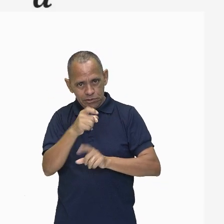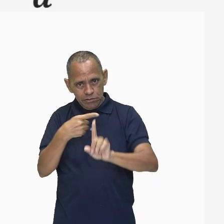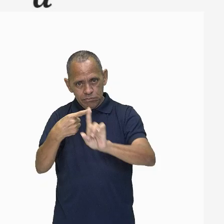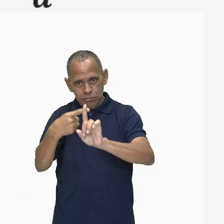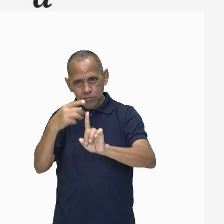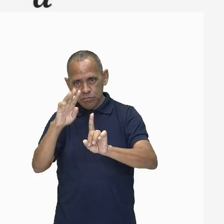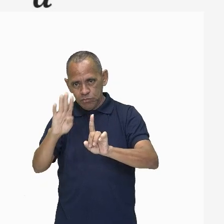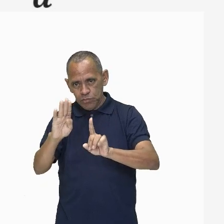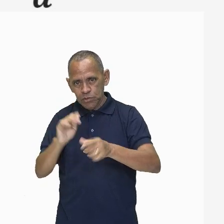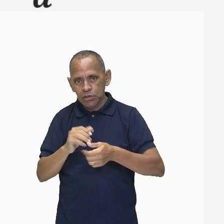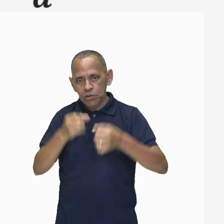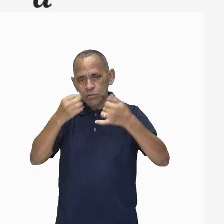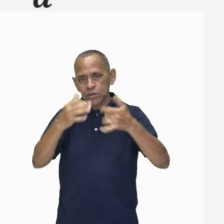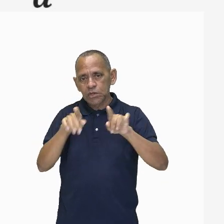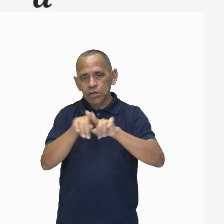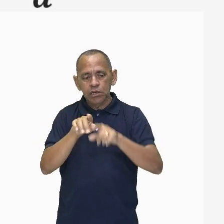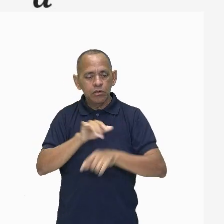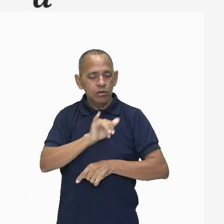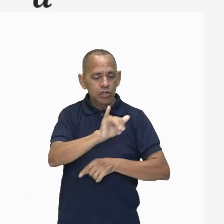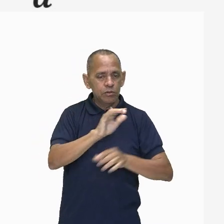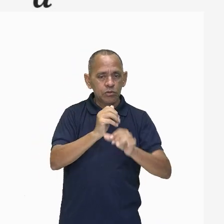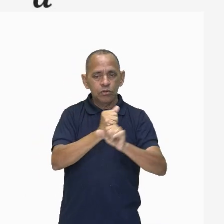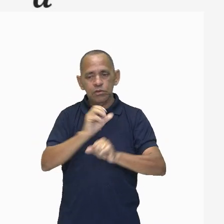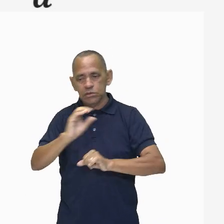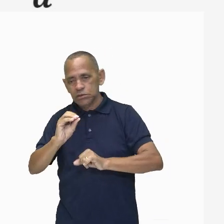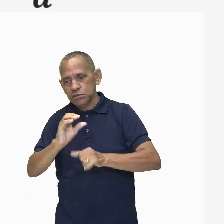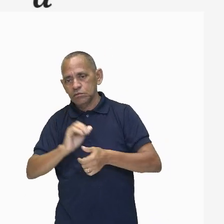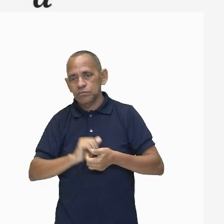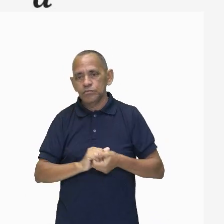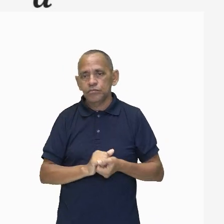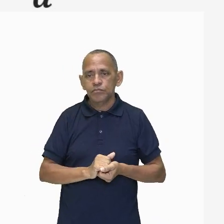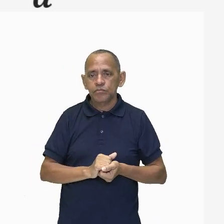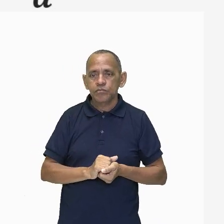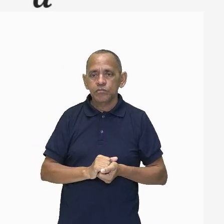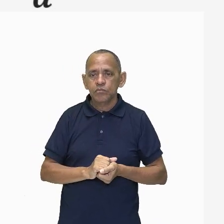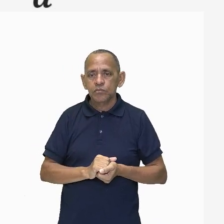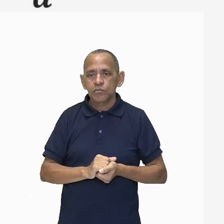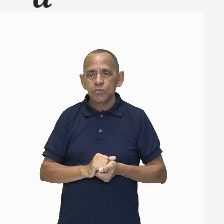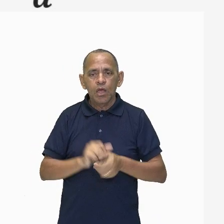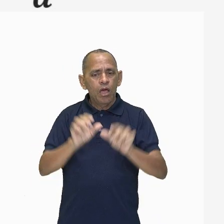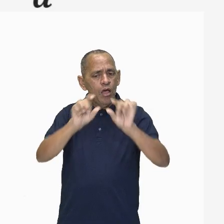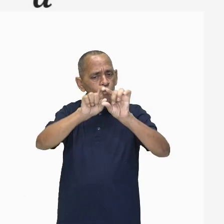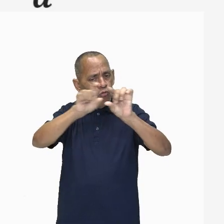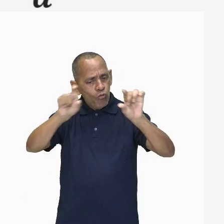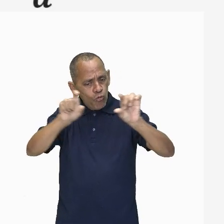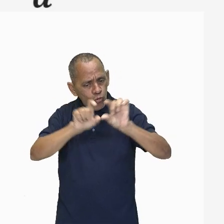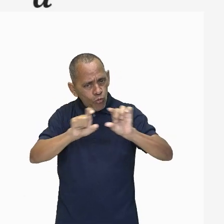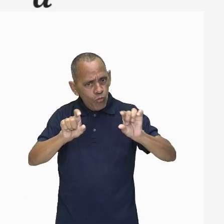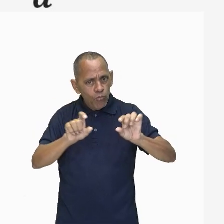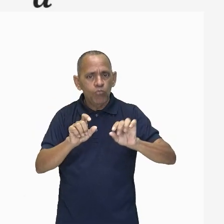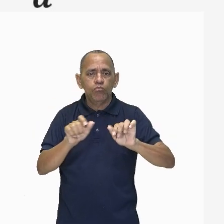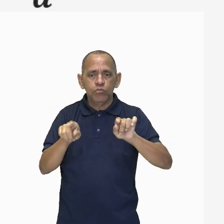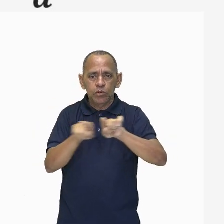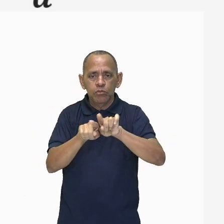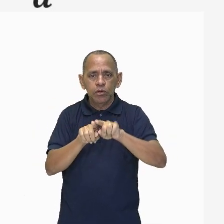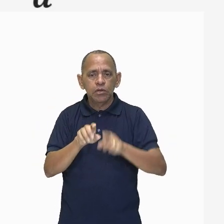eu digo que o y vai ser igual a zero. A forma da função afim é essa, ax mais